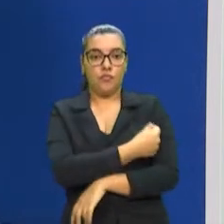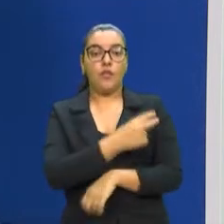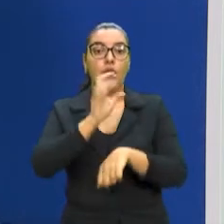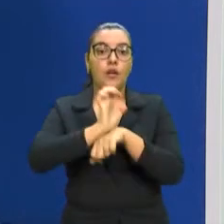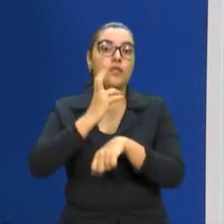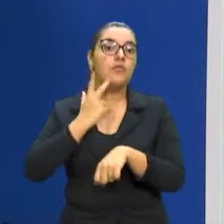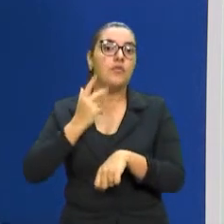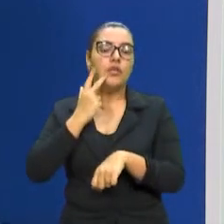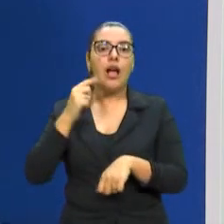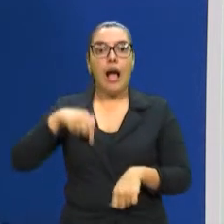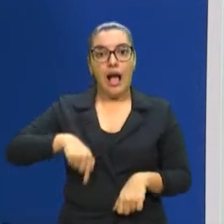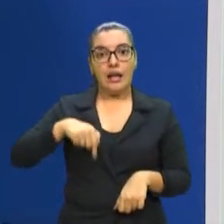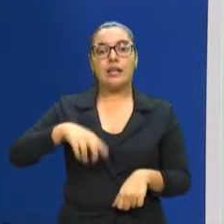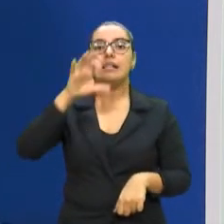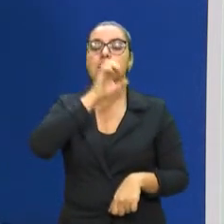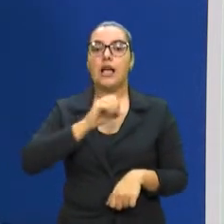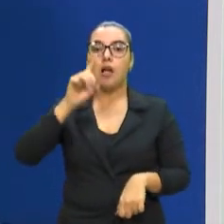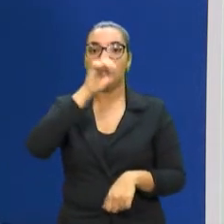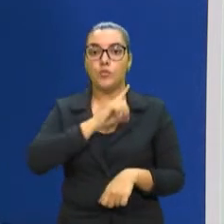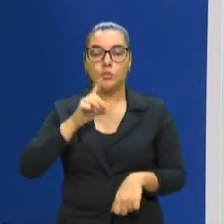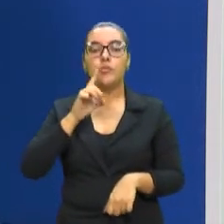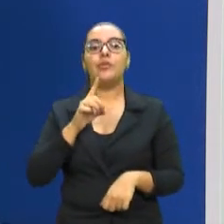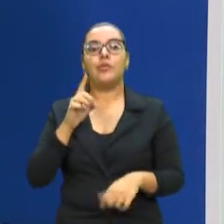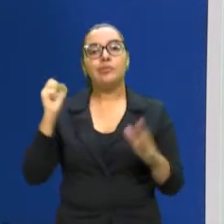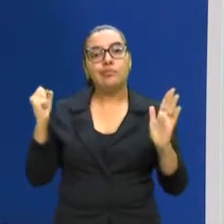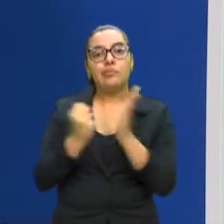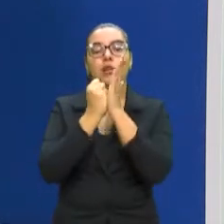alcançou neste fim de semana a marca de